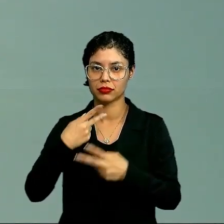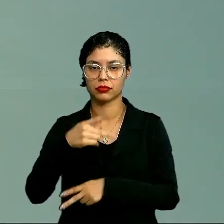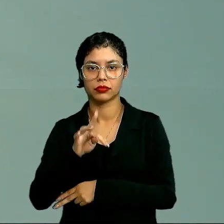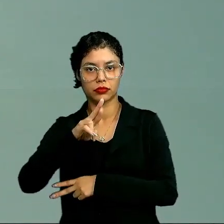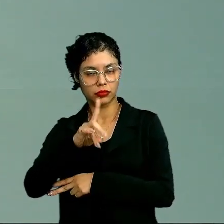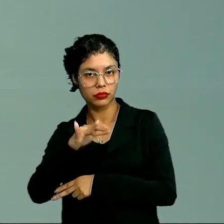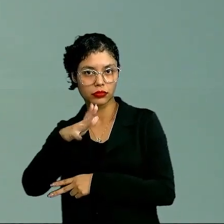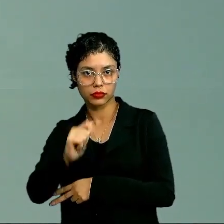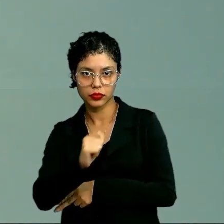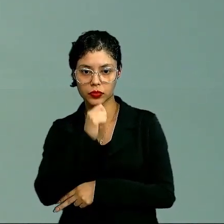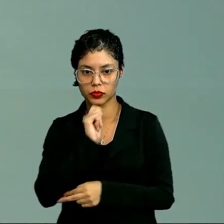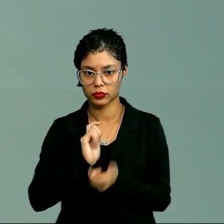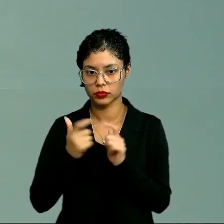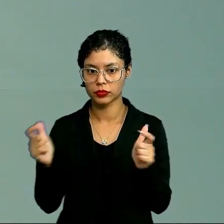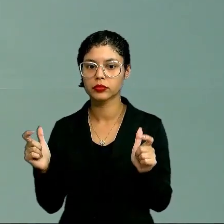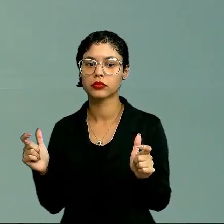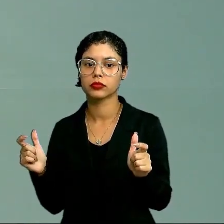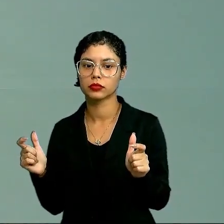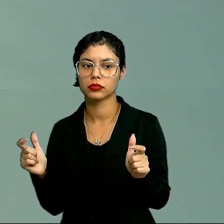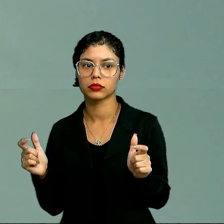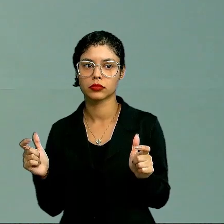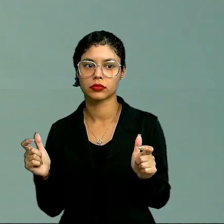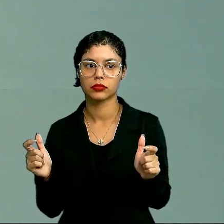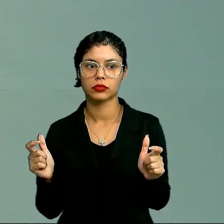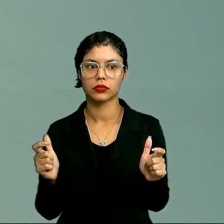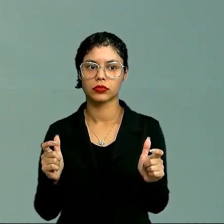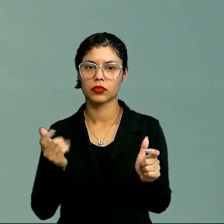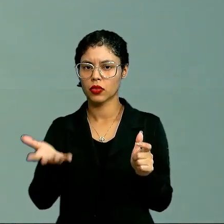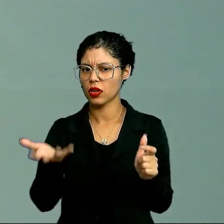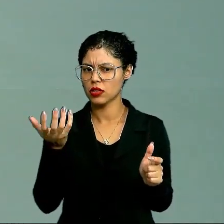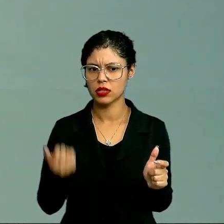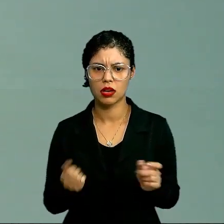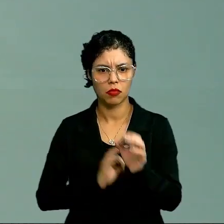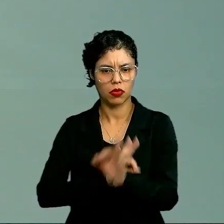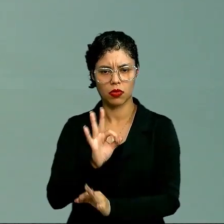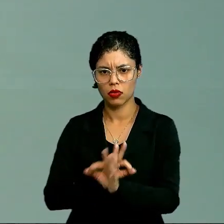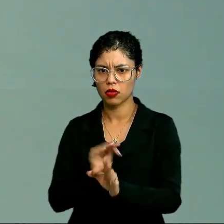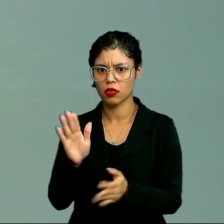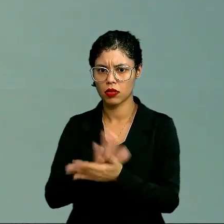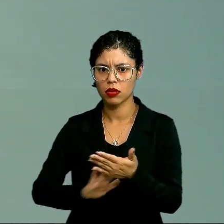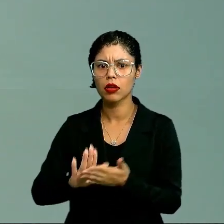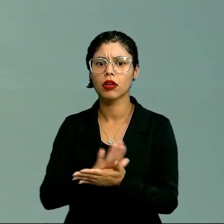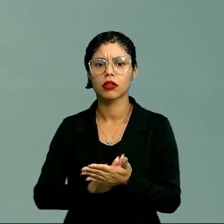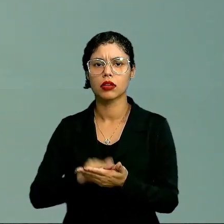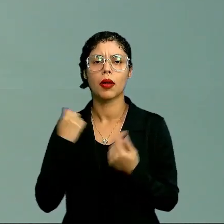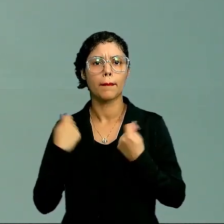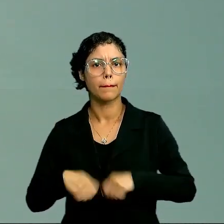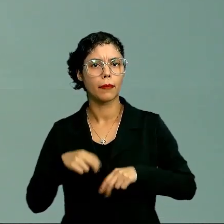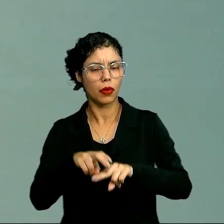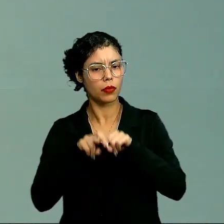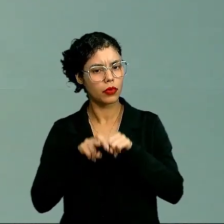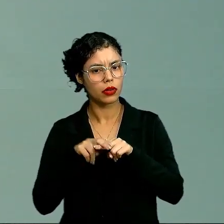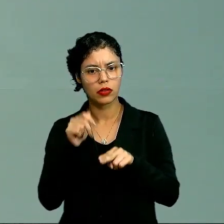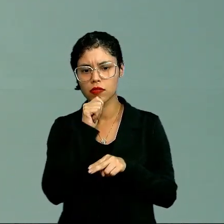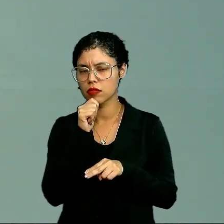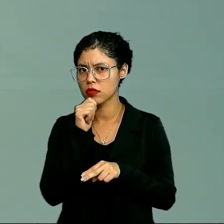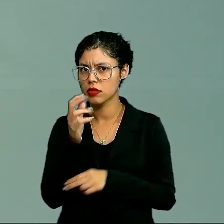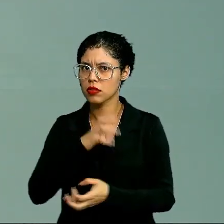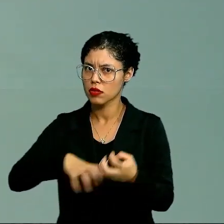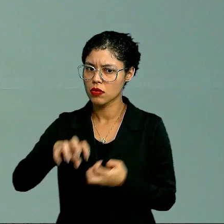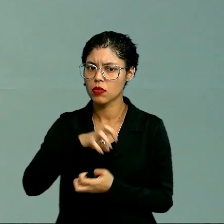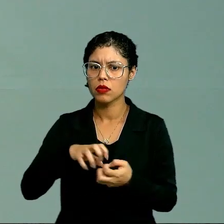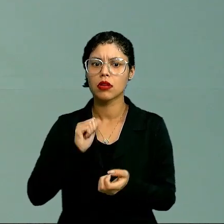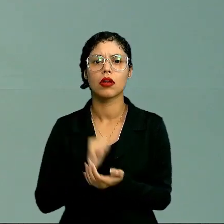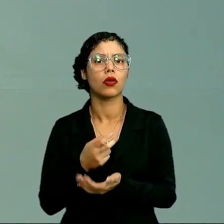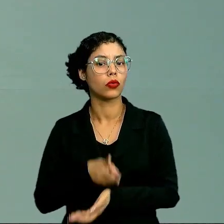penitenciárias, elas são muito arcaicas, elas não recebem a manutenção necessária e é por isso que as rebeliões e as